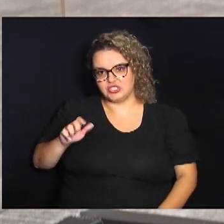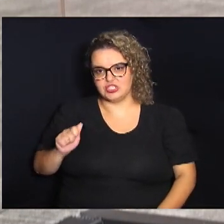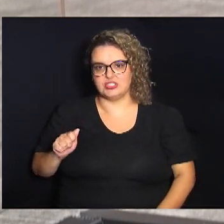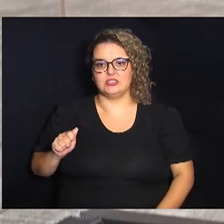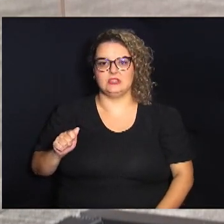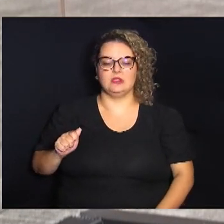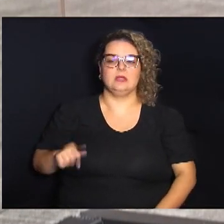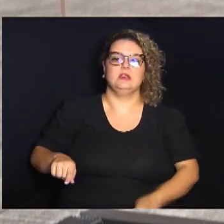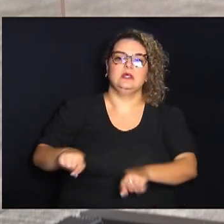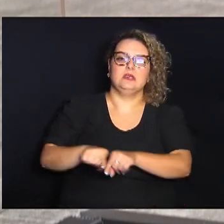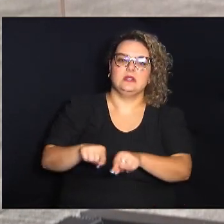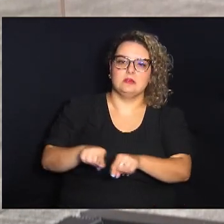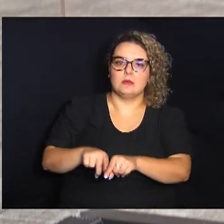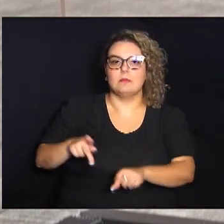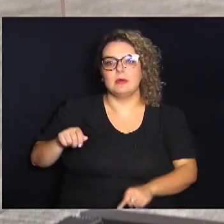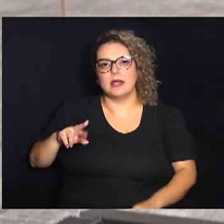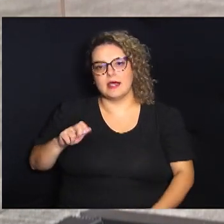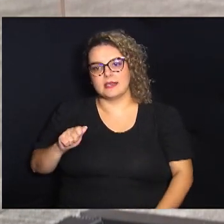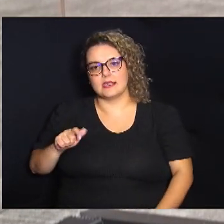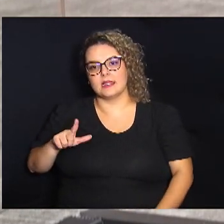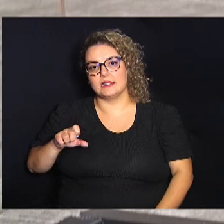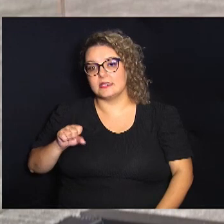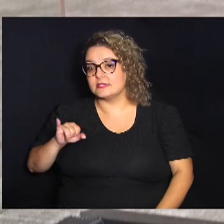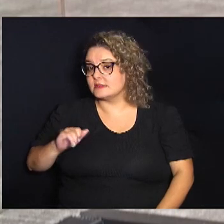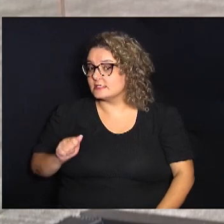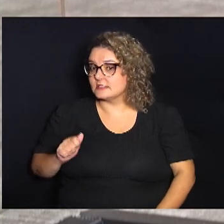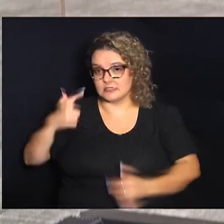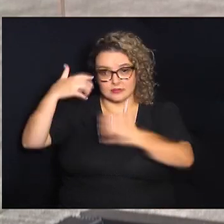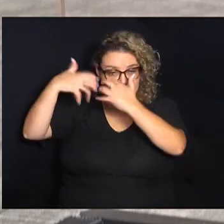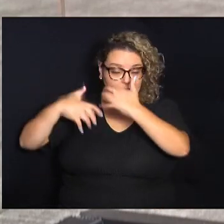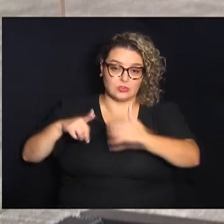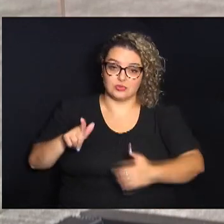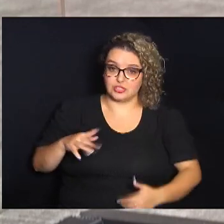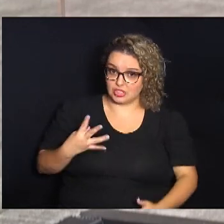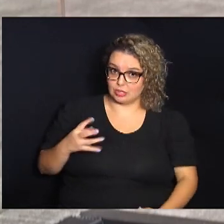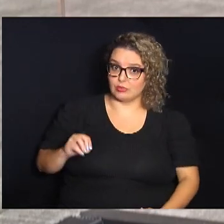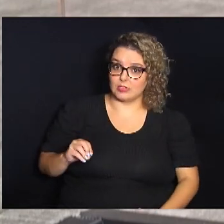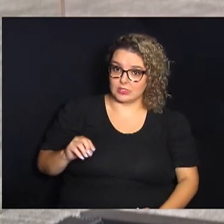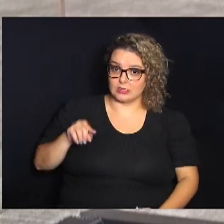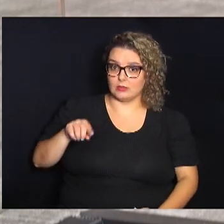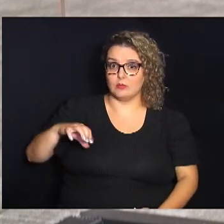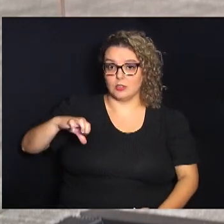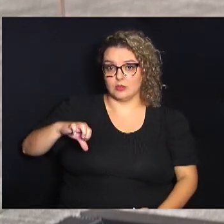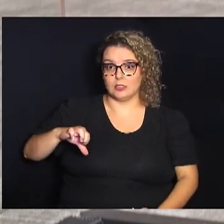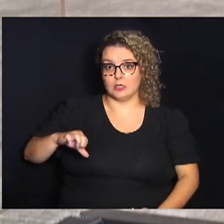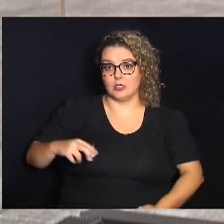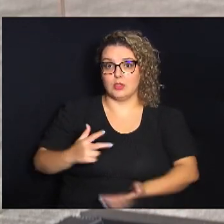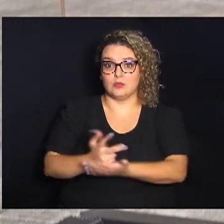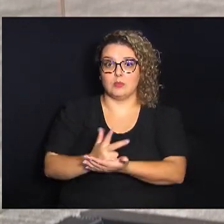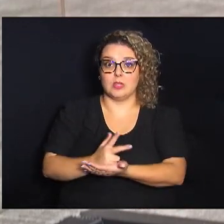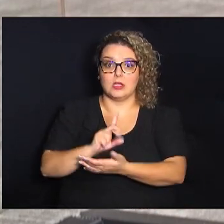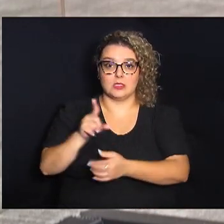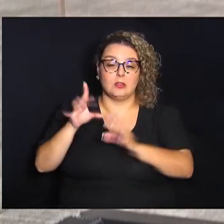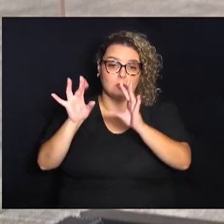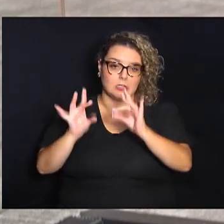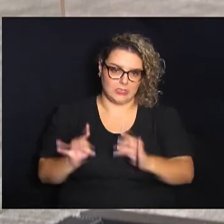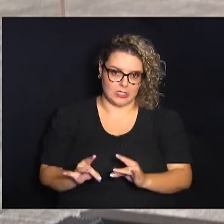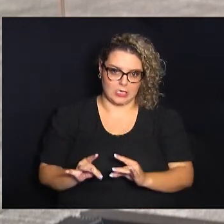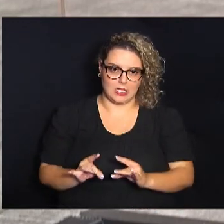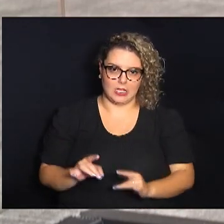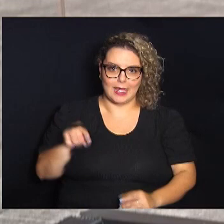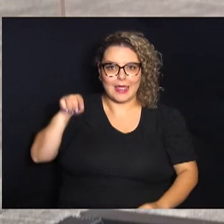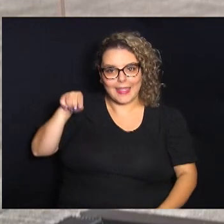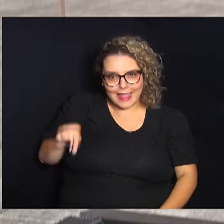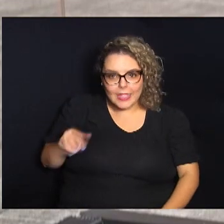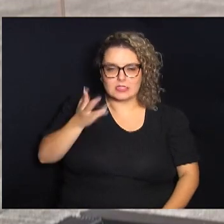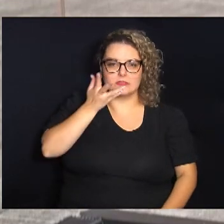G80.9, paralisia cerebral não especificada, e o G40.9, epilepsia não especificada. Essa